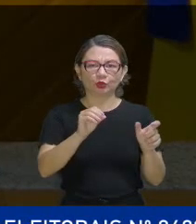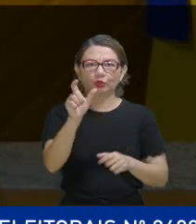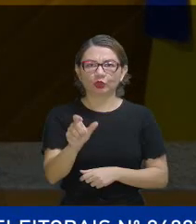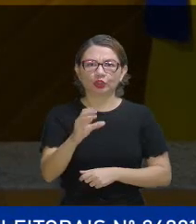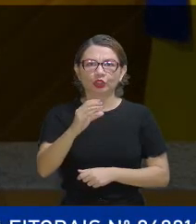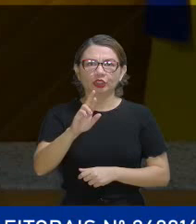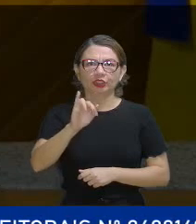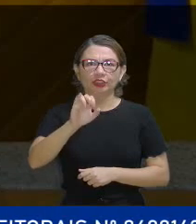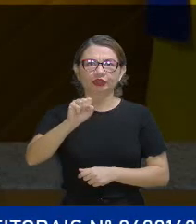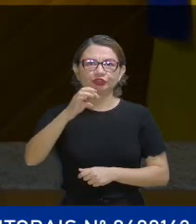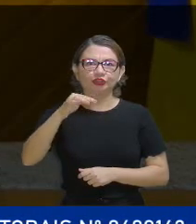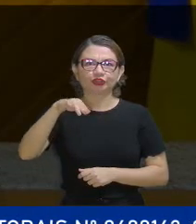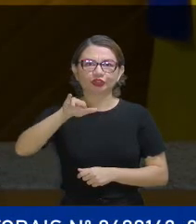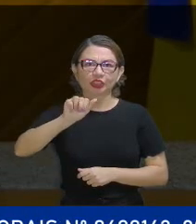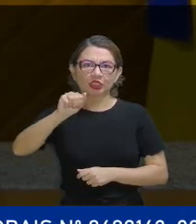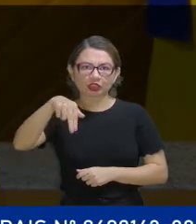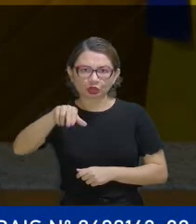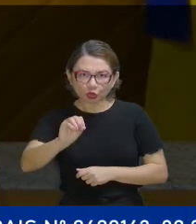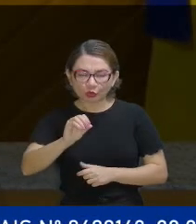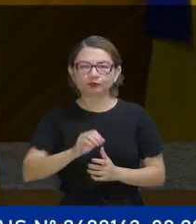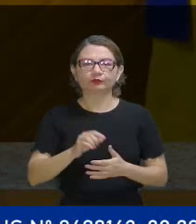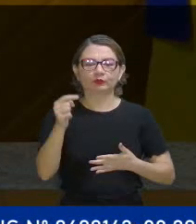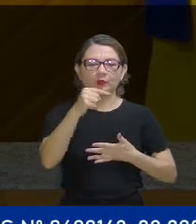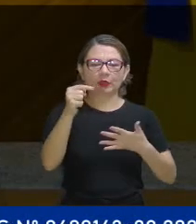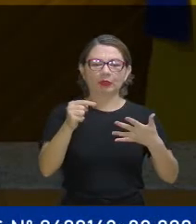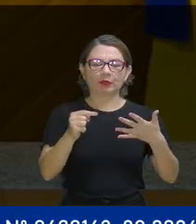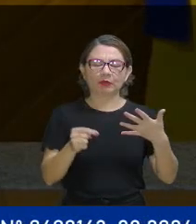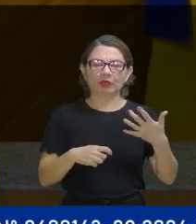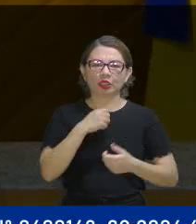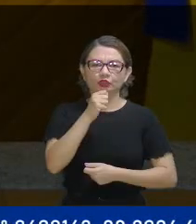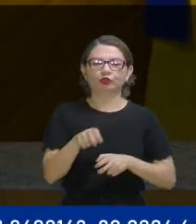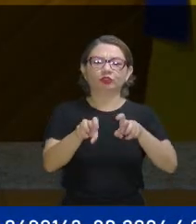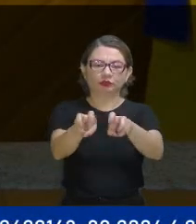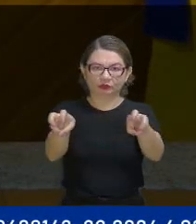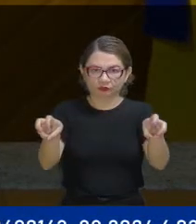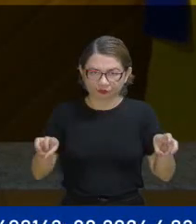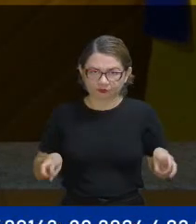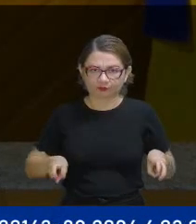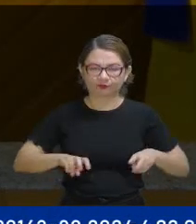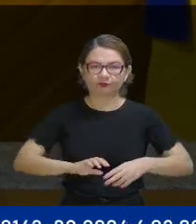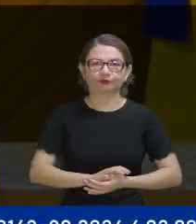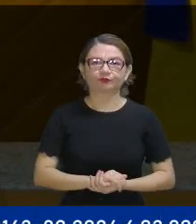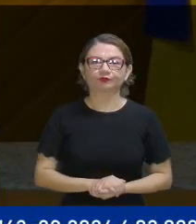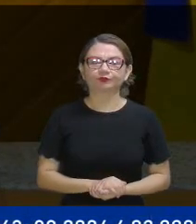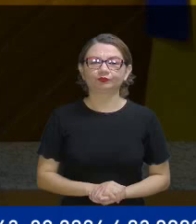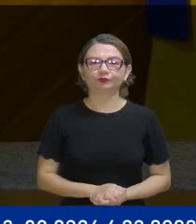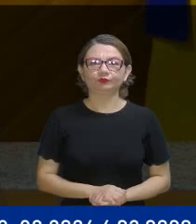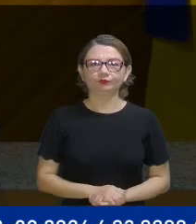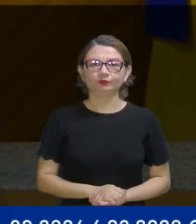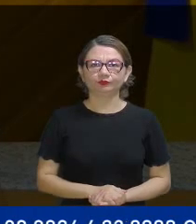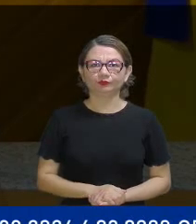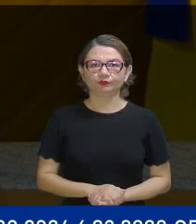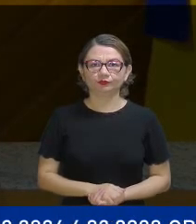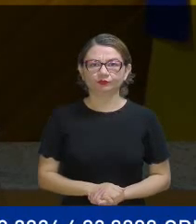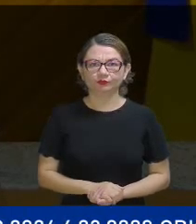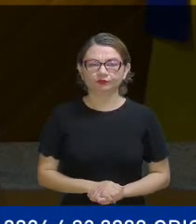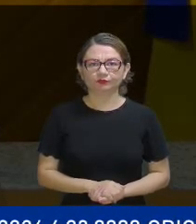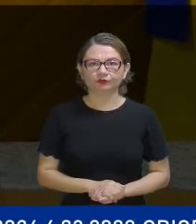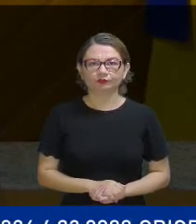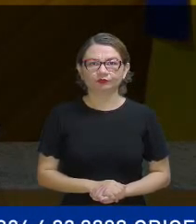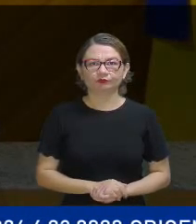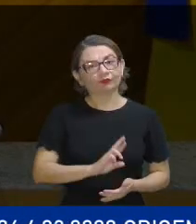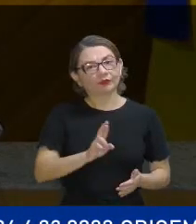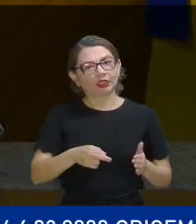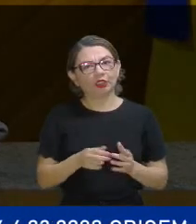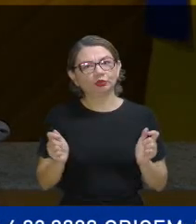Cristiano Augusto Teixeira de Souza. Atuarão como vogais juízes Carlos Fernando, Rivaldo Valente, Agostinho Silvério e Anselmo Gonçalves. O